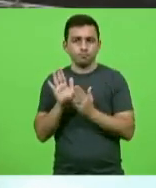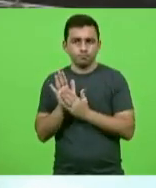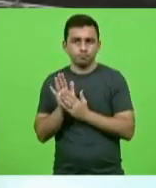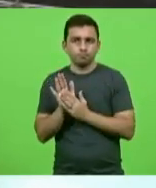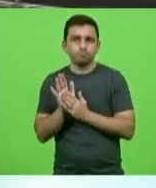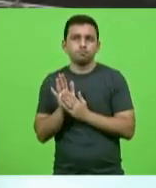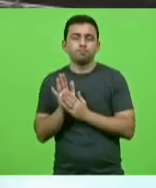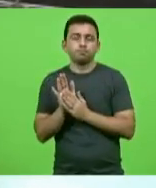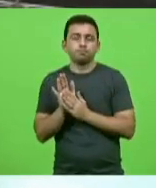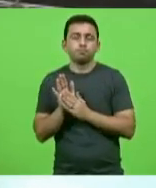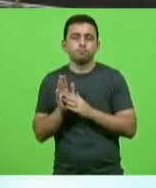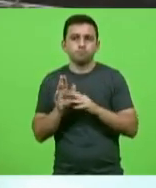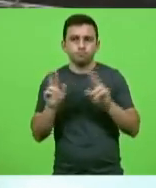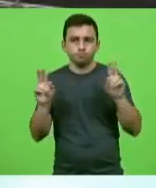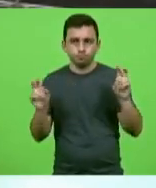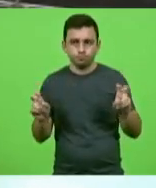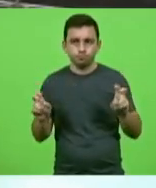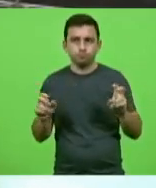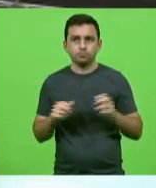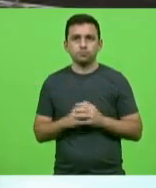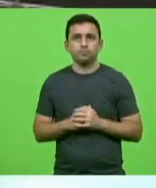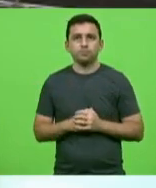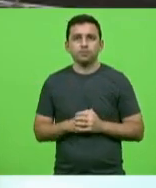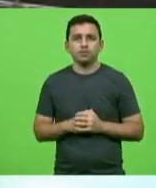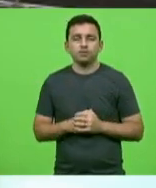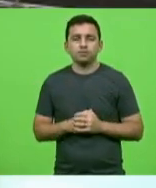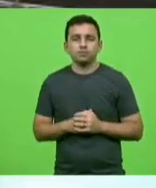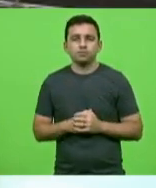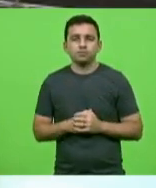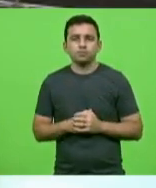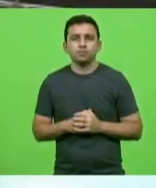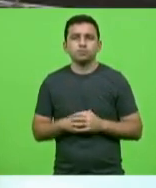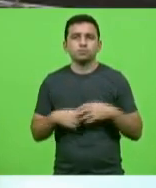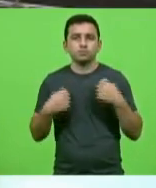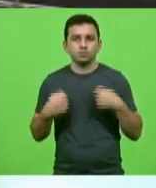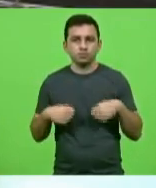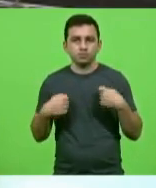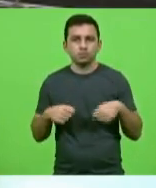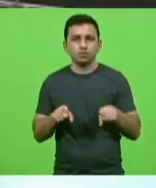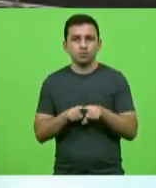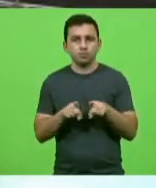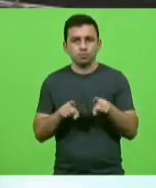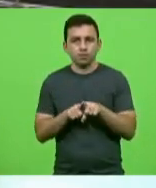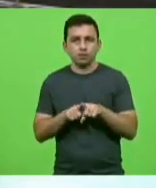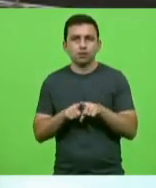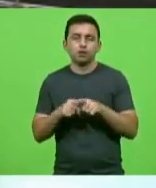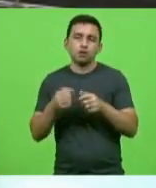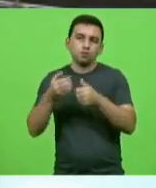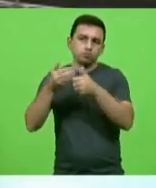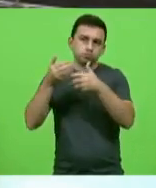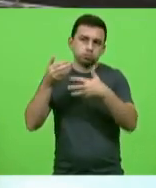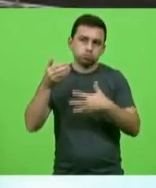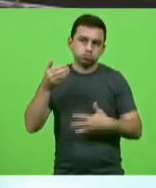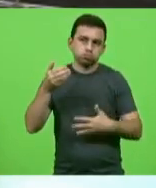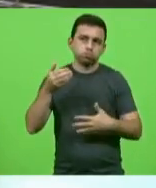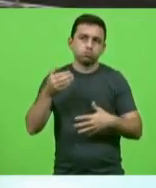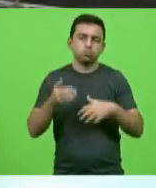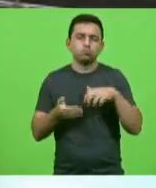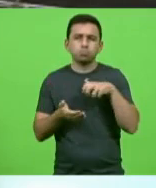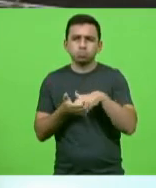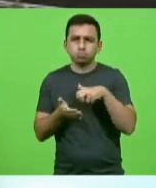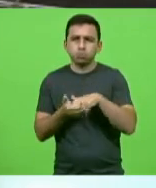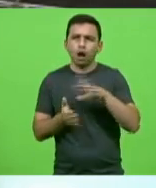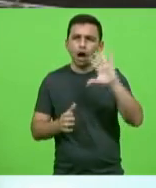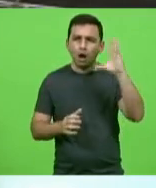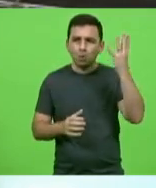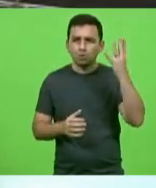fechados com efeito em que Pese a natureza jurídica das infrações em tela